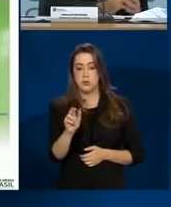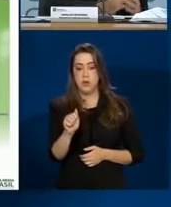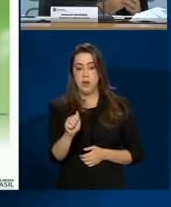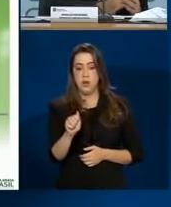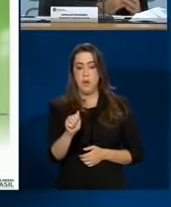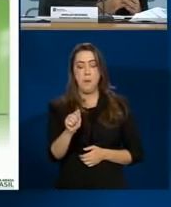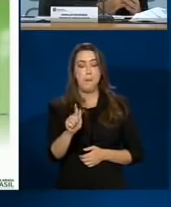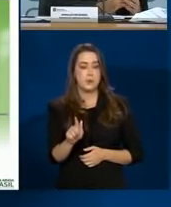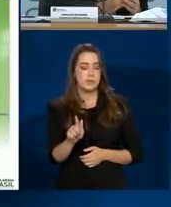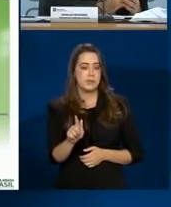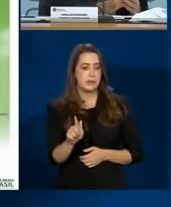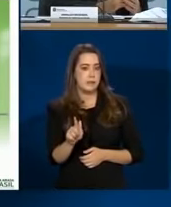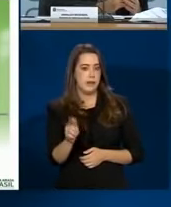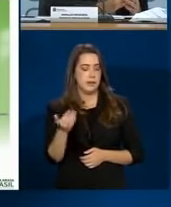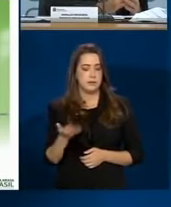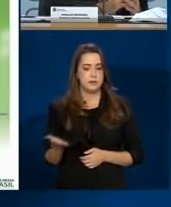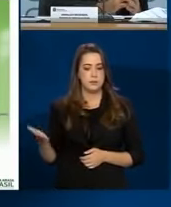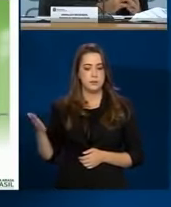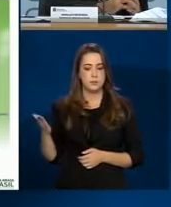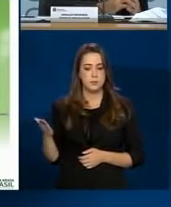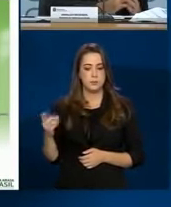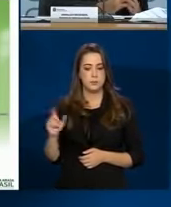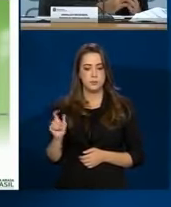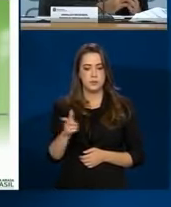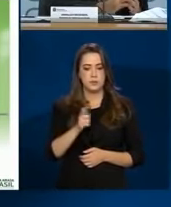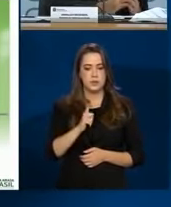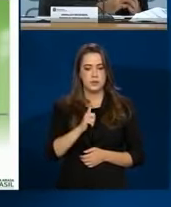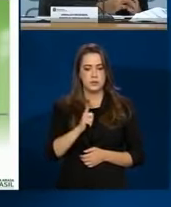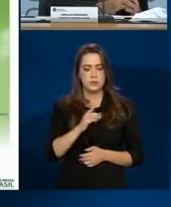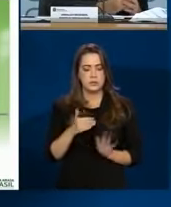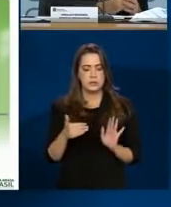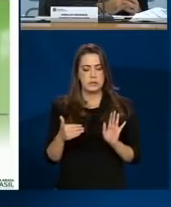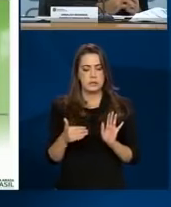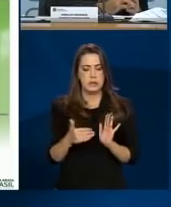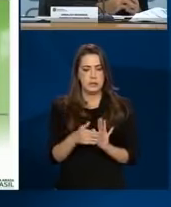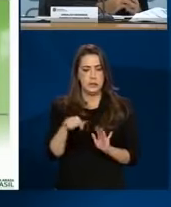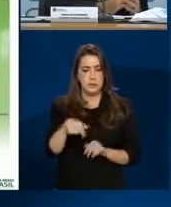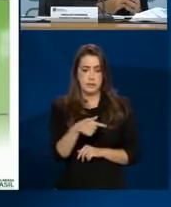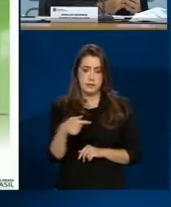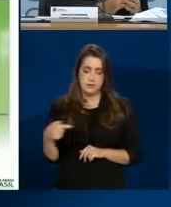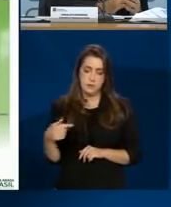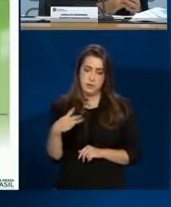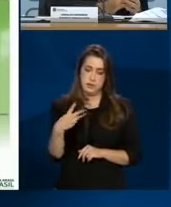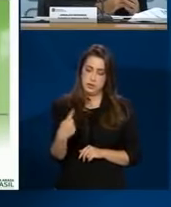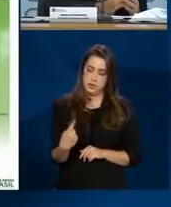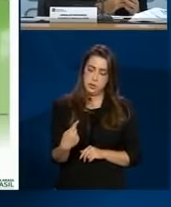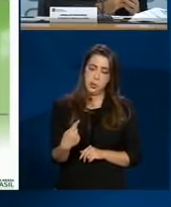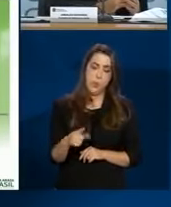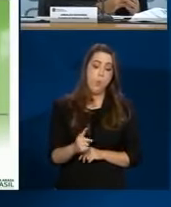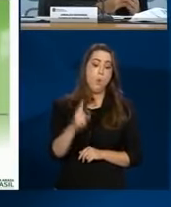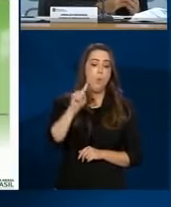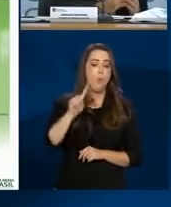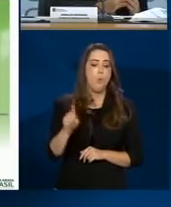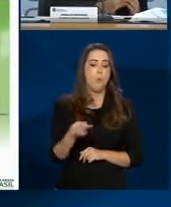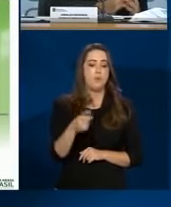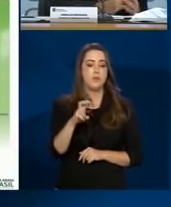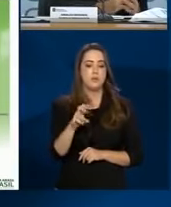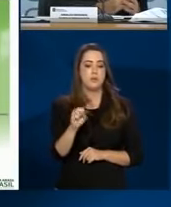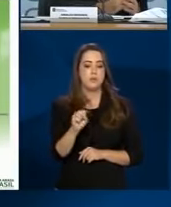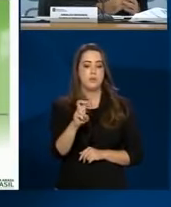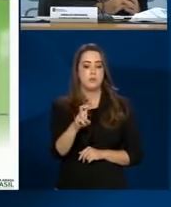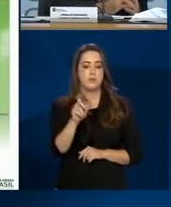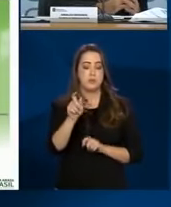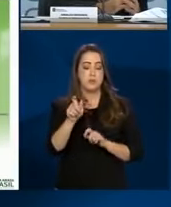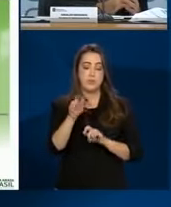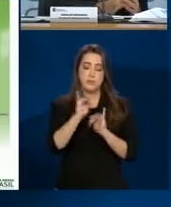notificados, né, no sistema CIVEP-GRIPE, temos até nessa semana epidemiológica 1.585